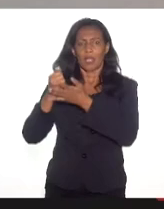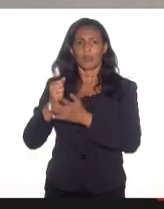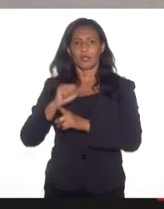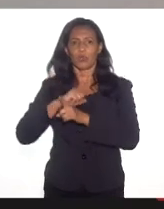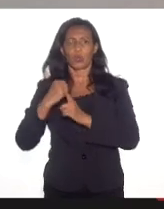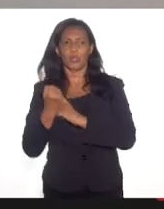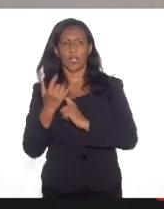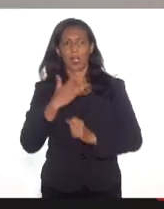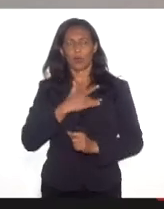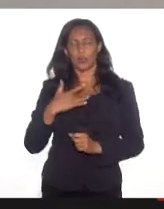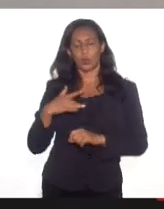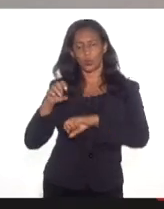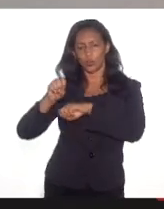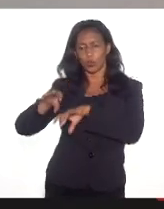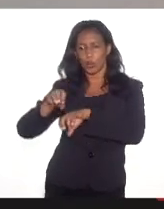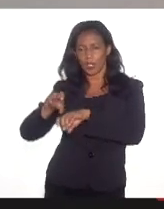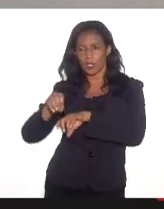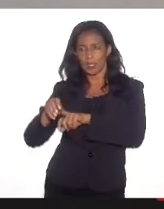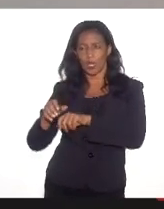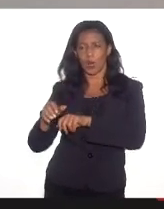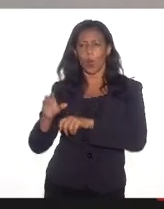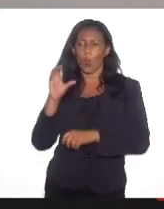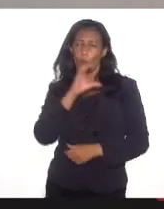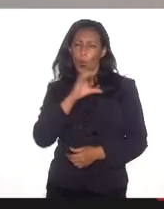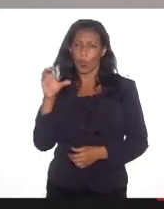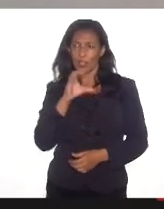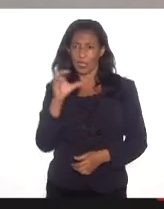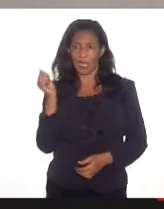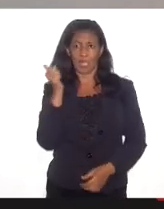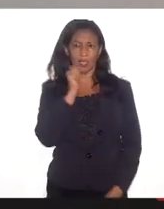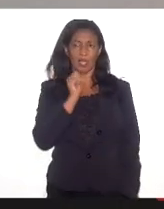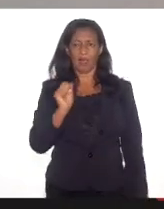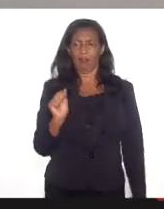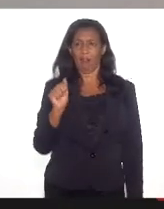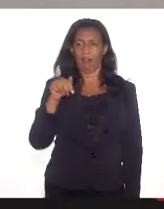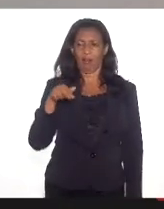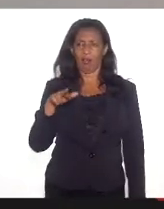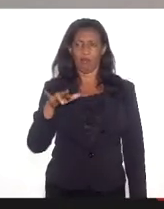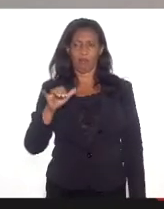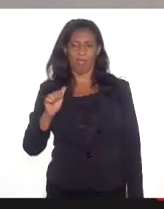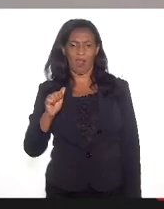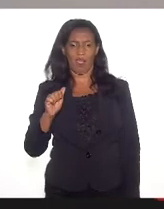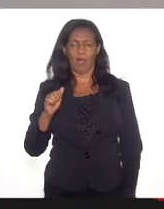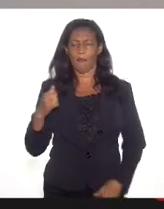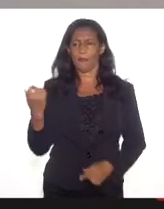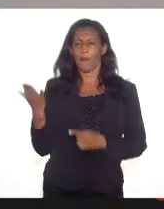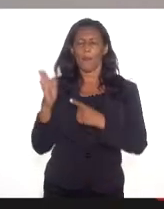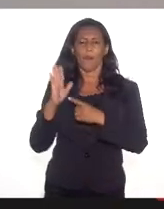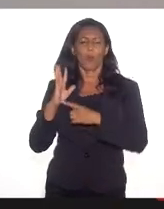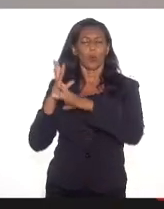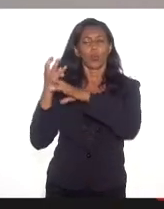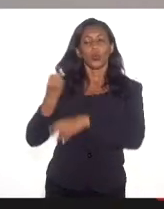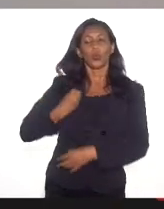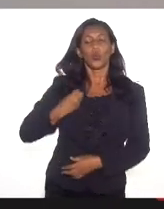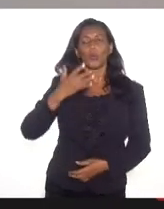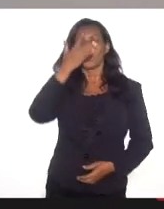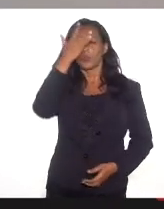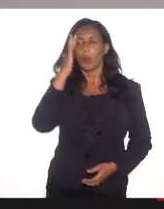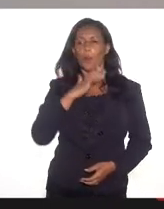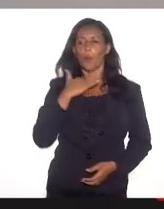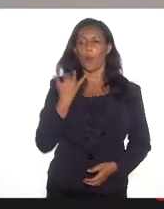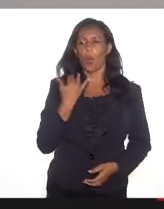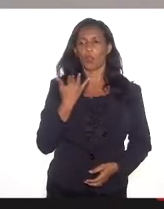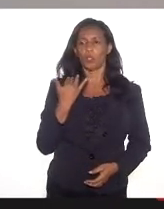de educação coordenado lá pela Andréa Pulis a taxa de mortalidade infantil nesses 20 mil domicílios